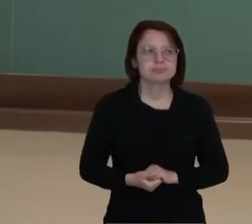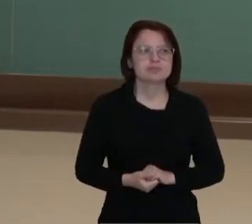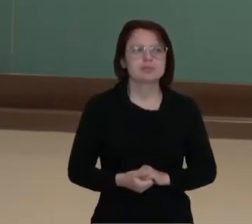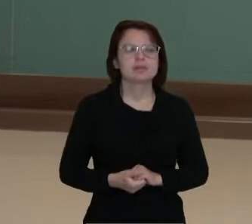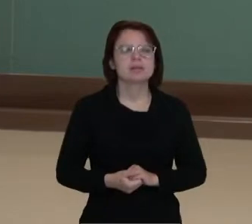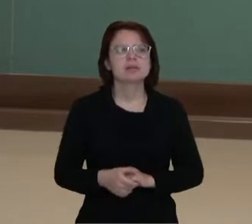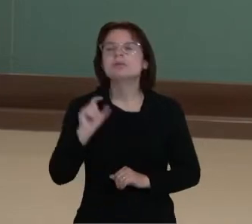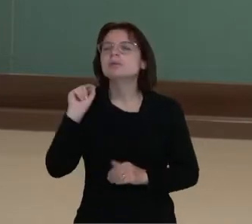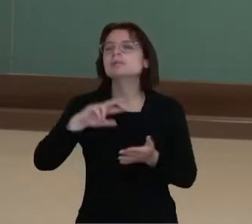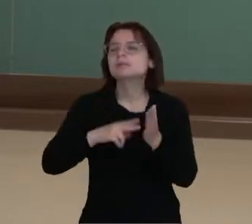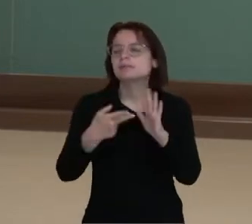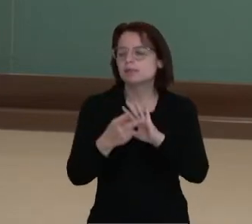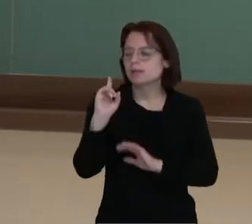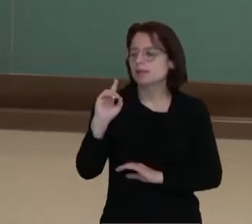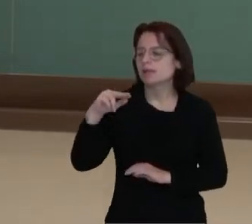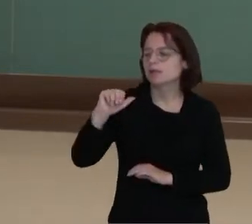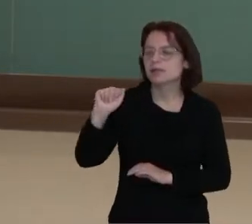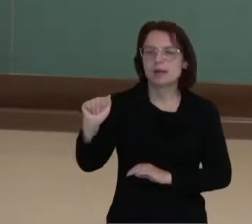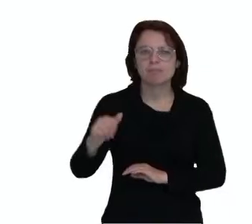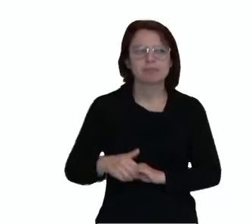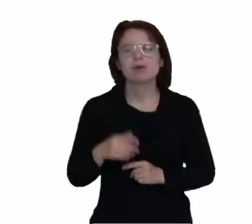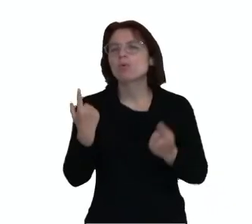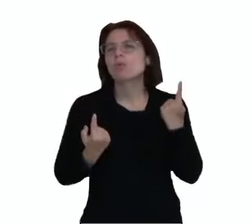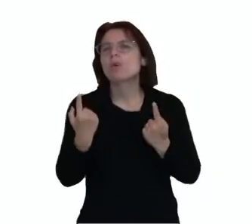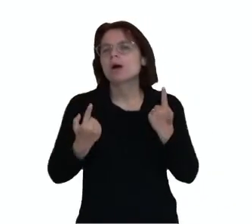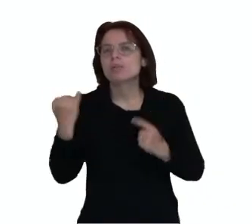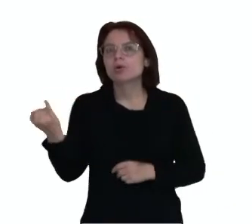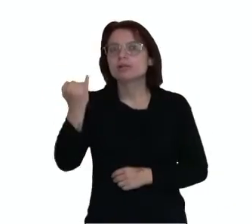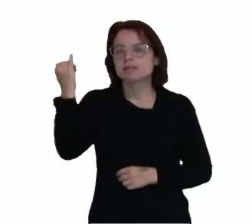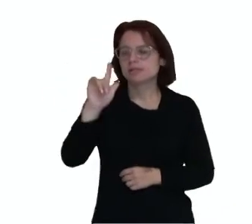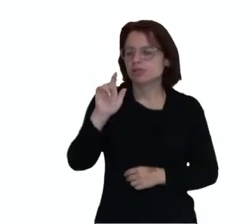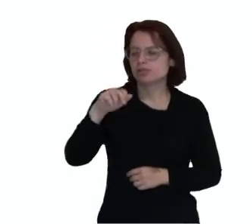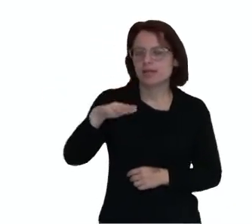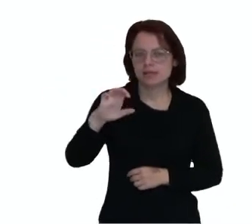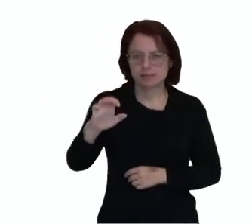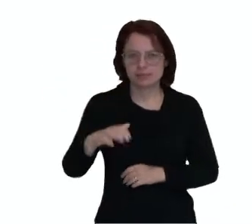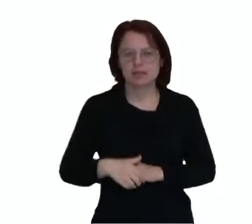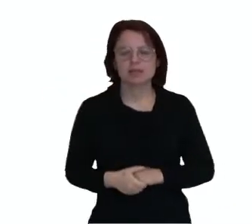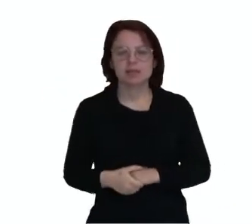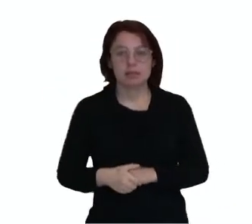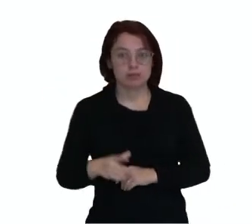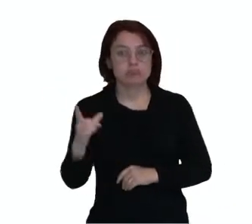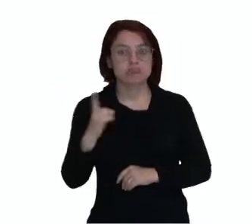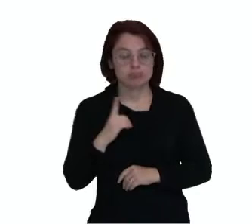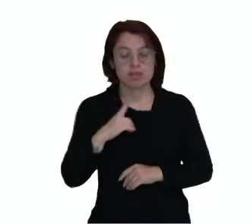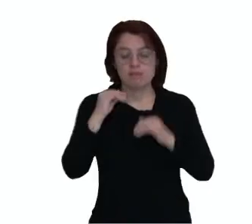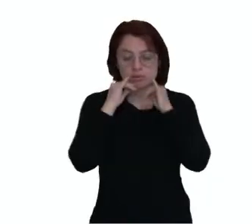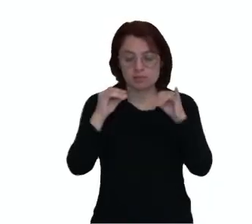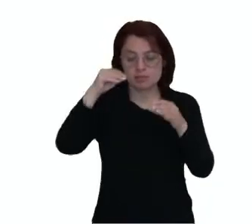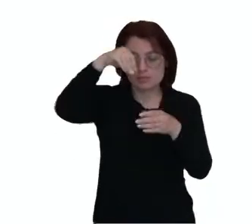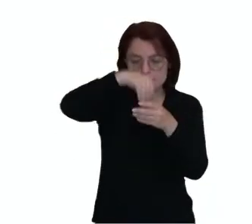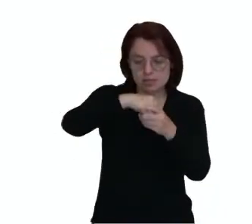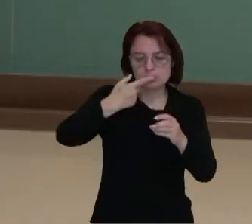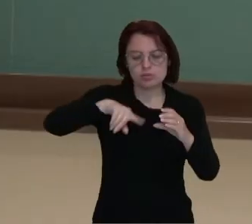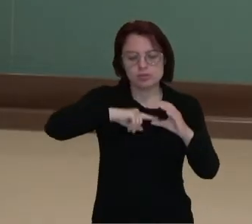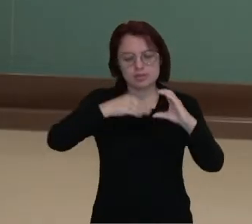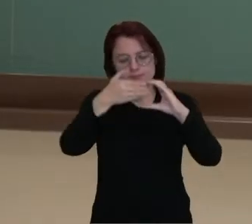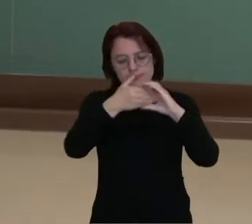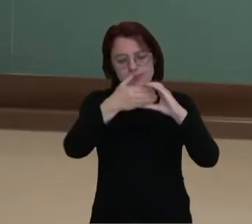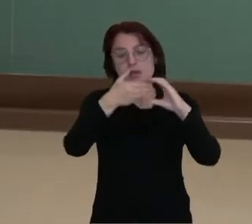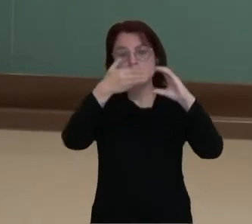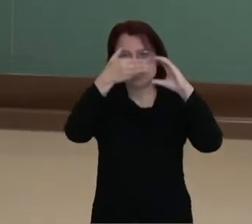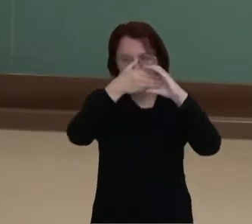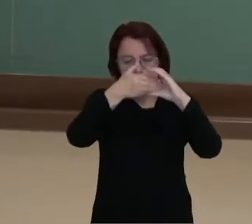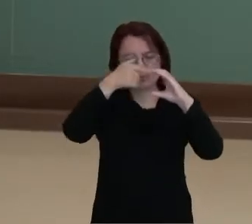é DNA? Qual que é a importância do gene? DNA é aquela informação que está lá na nossa célula. Nós temos a